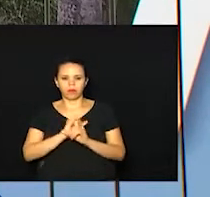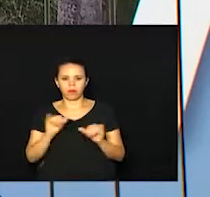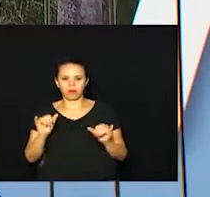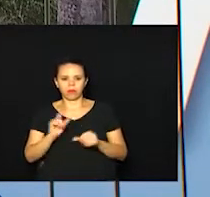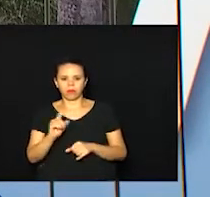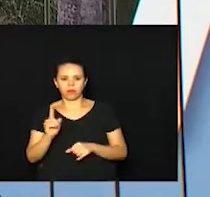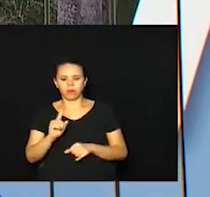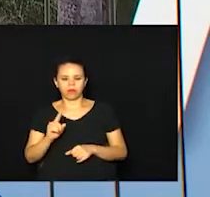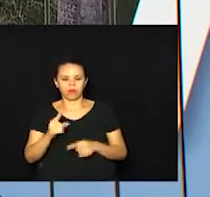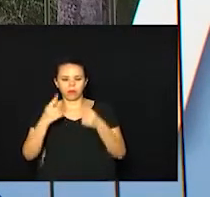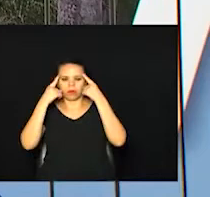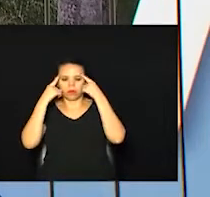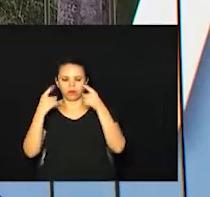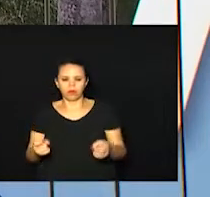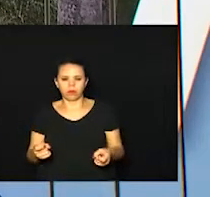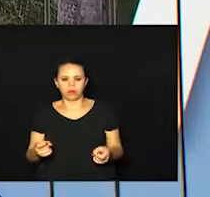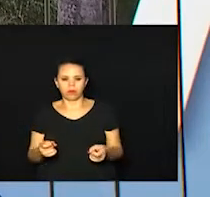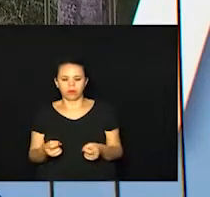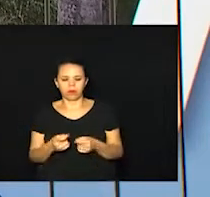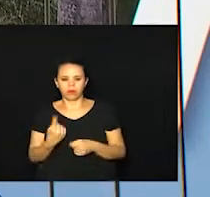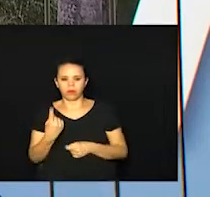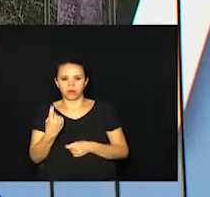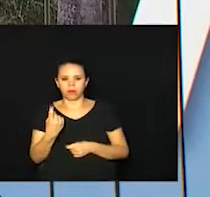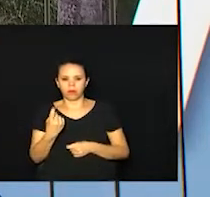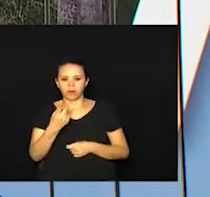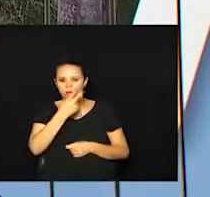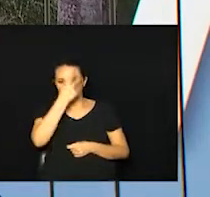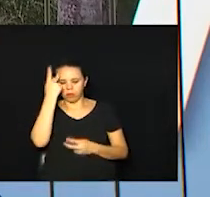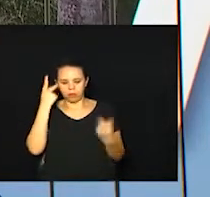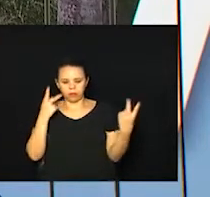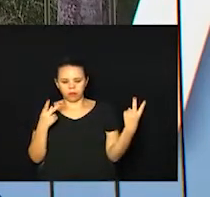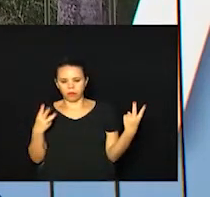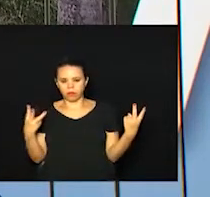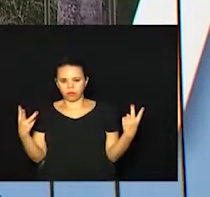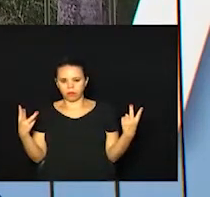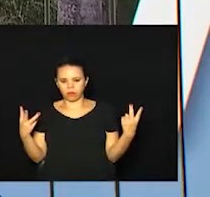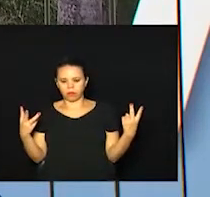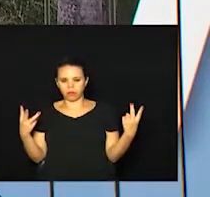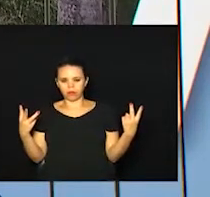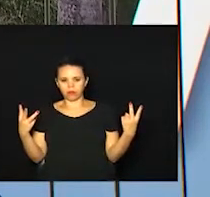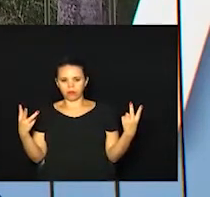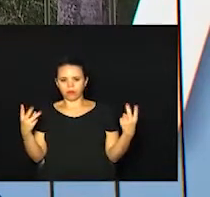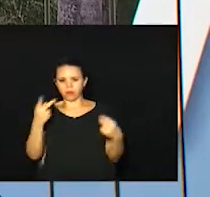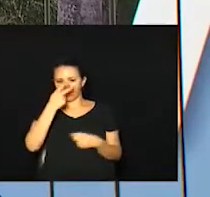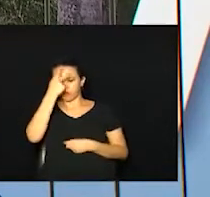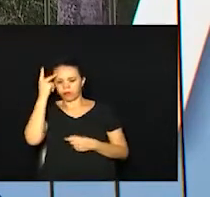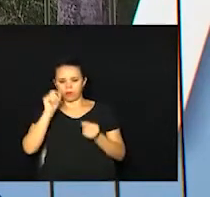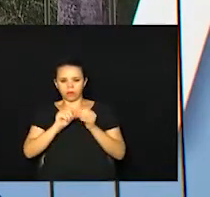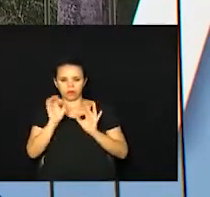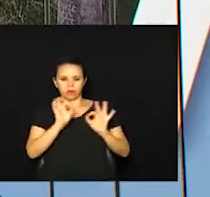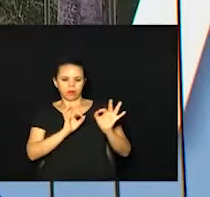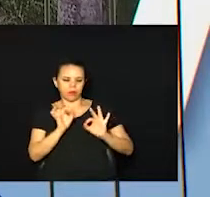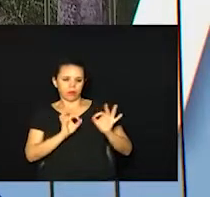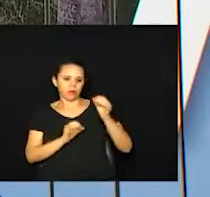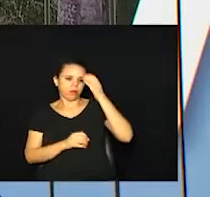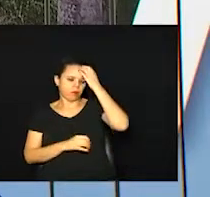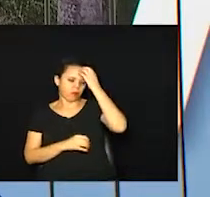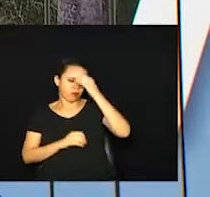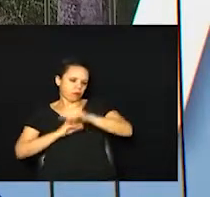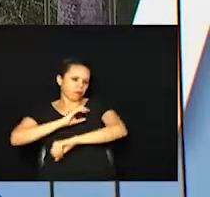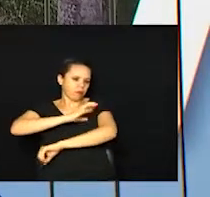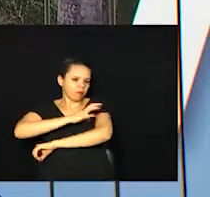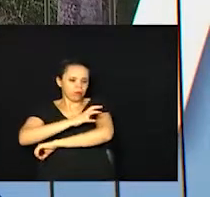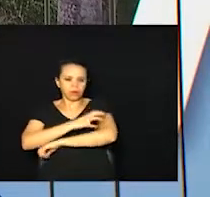não violência, porque se uma pessoa, duas pessoas ou três pessoas, elas se organizarem numa